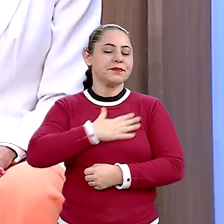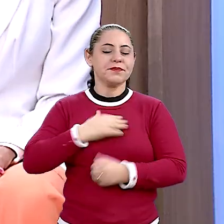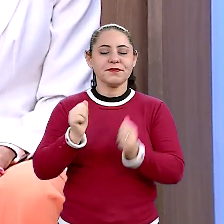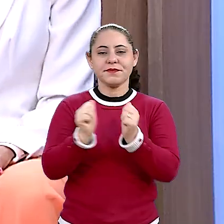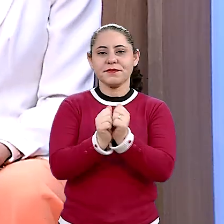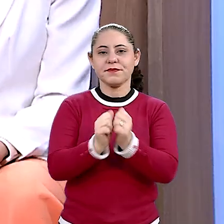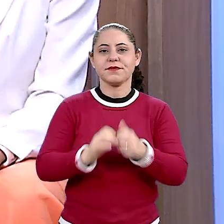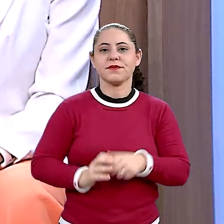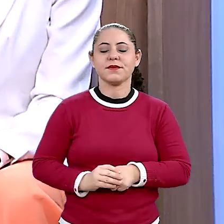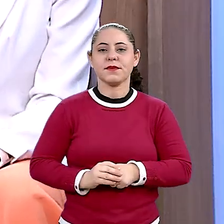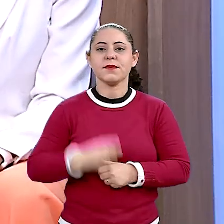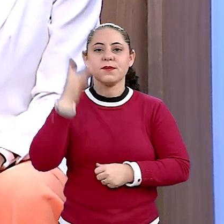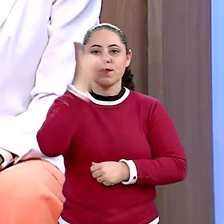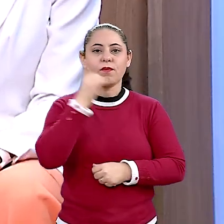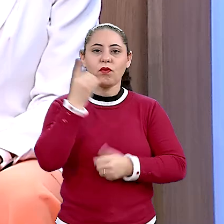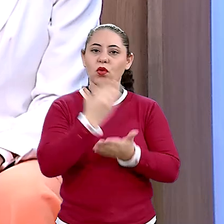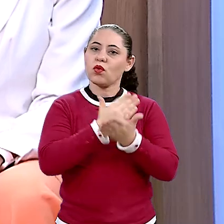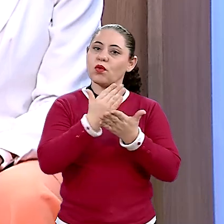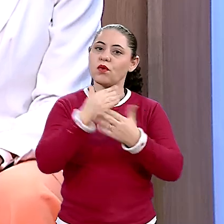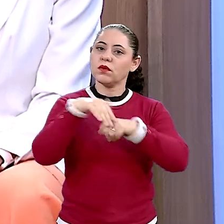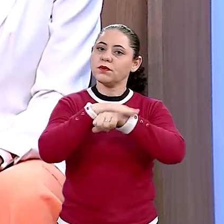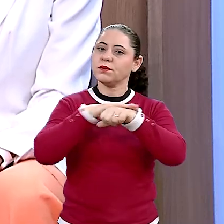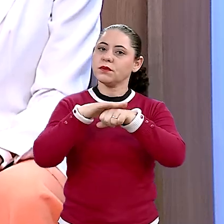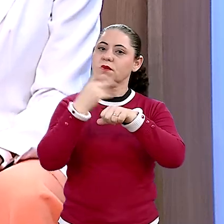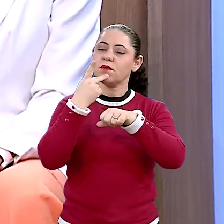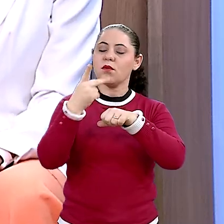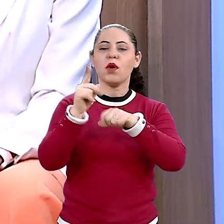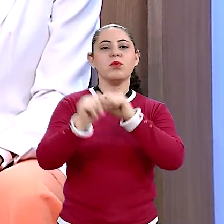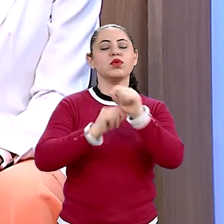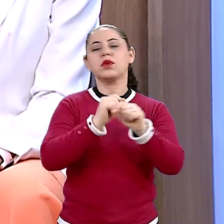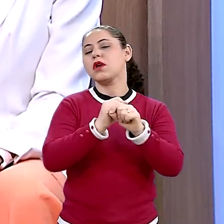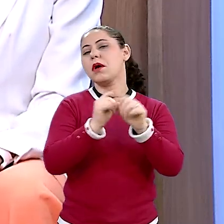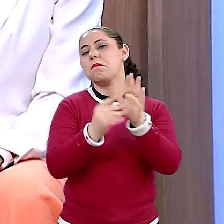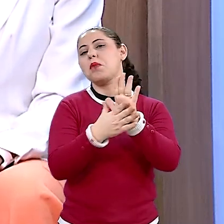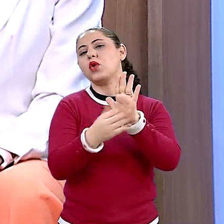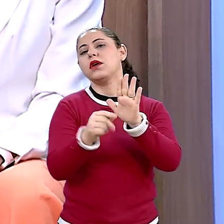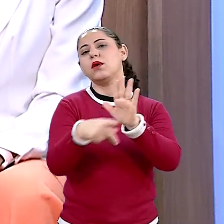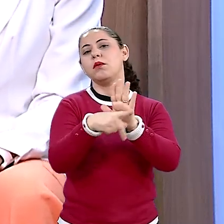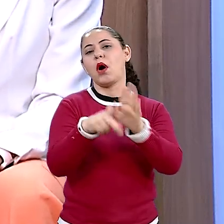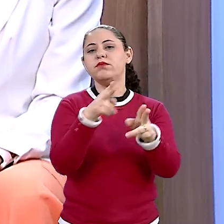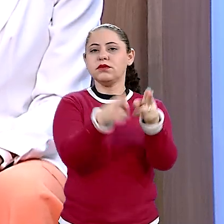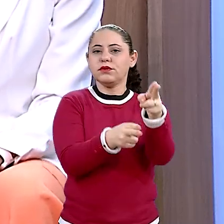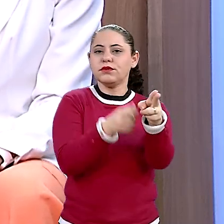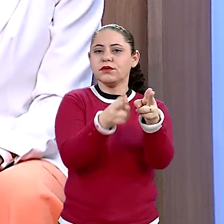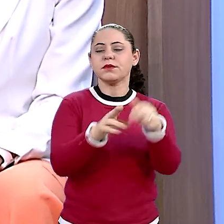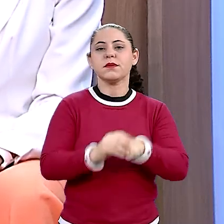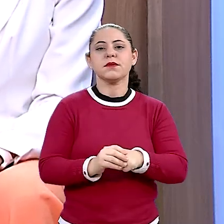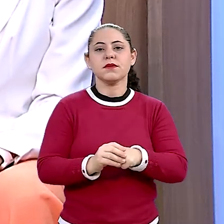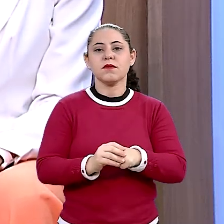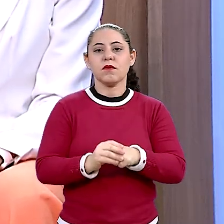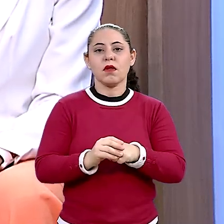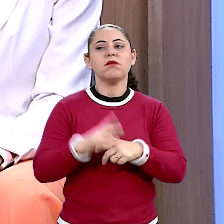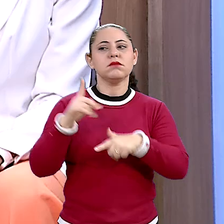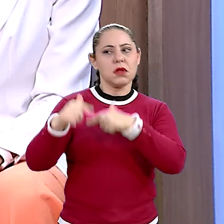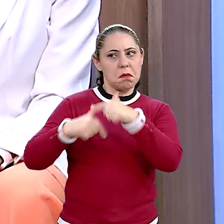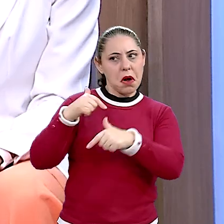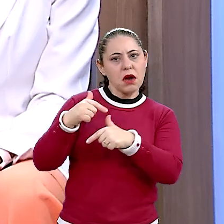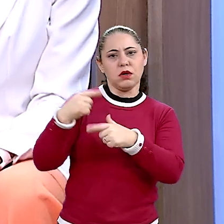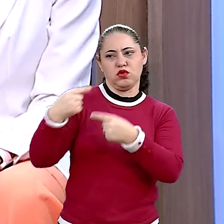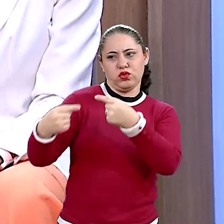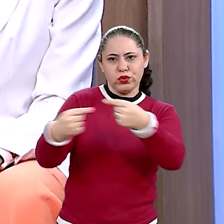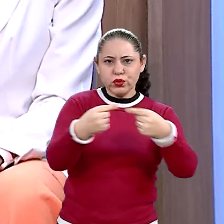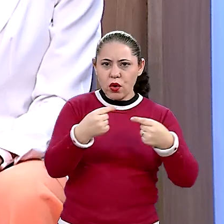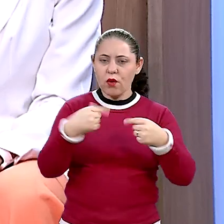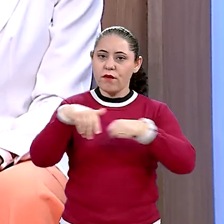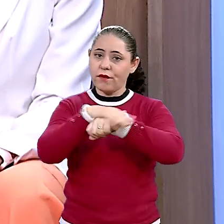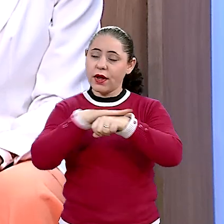vocês. Deputado, para a gente começar a nossa conversa, então, especificamente sobre o modal ferroviário, a gente estava até conversando antes aqui, né, Lívia? O deputado é sempre muito ativo nas discussões no